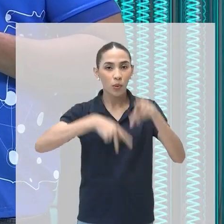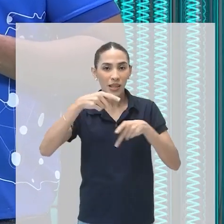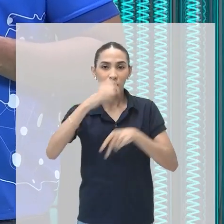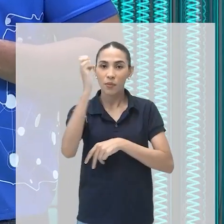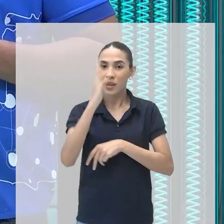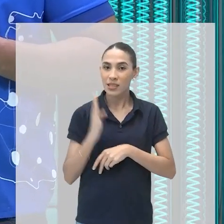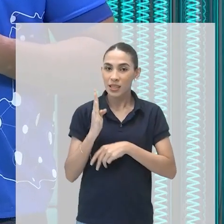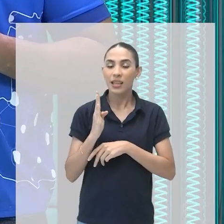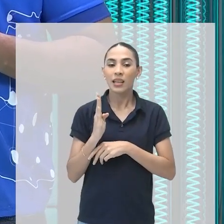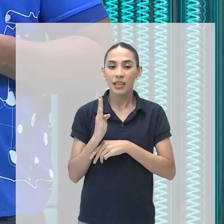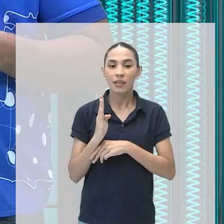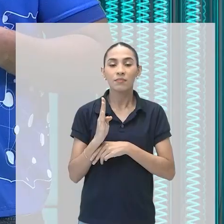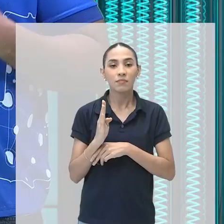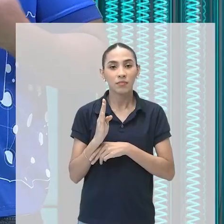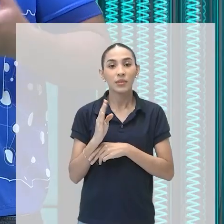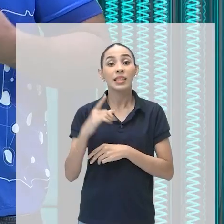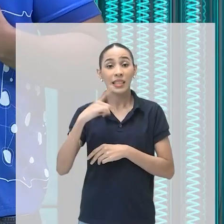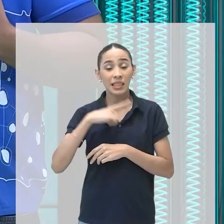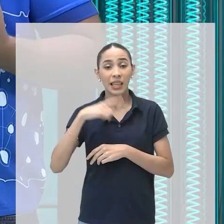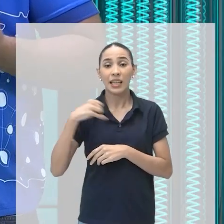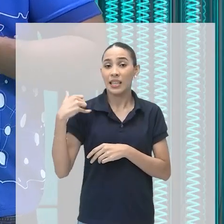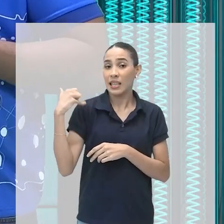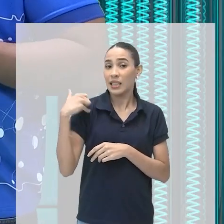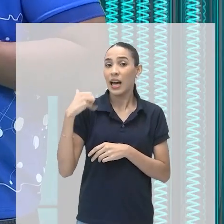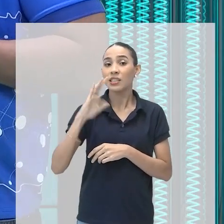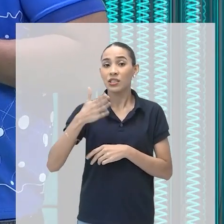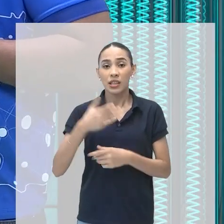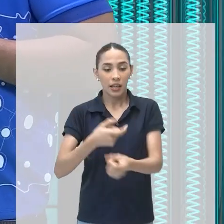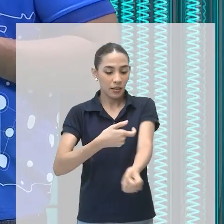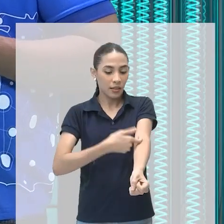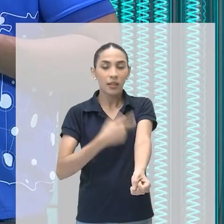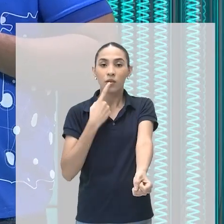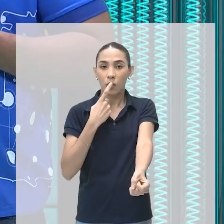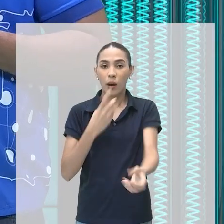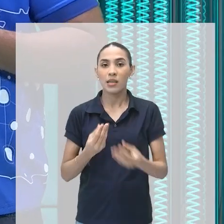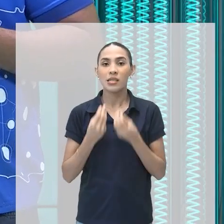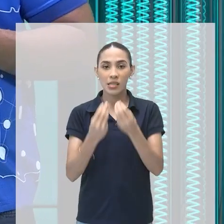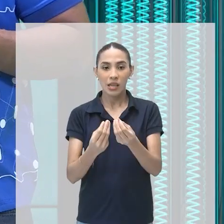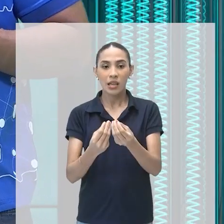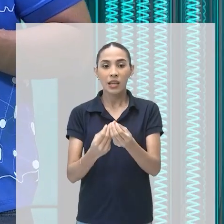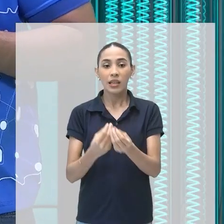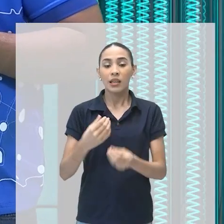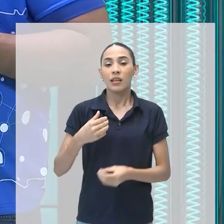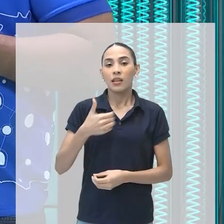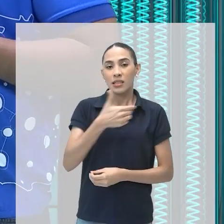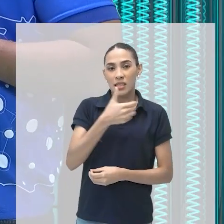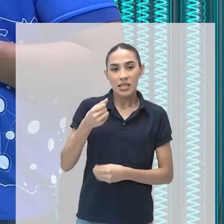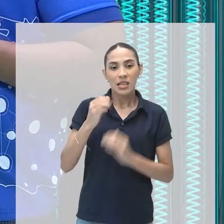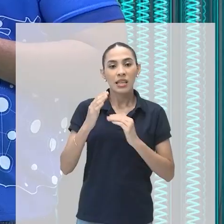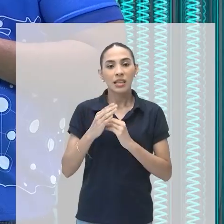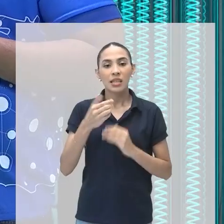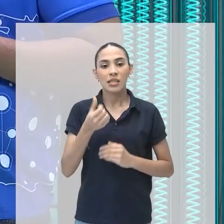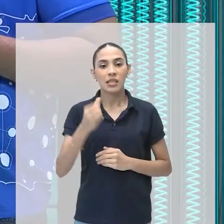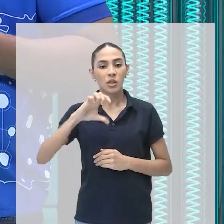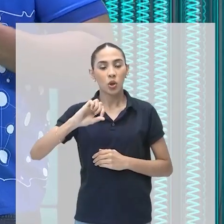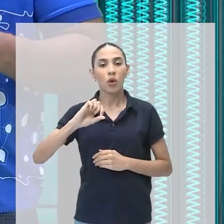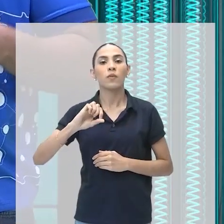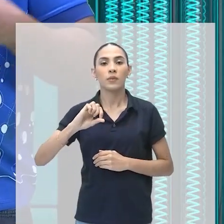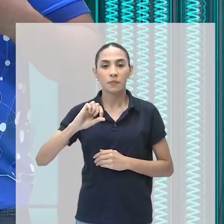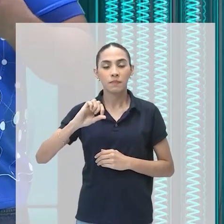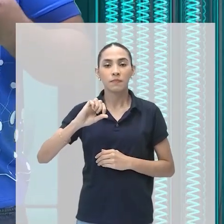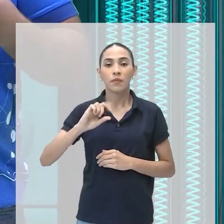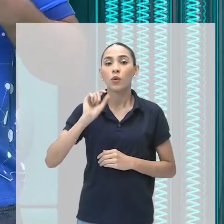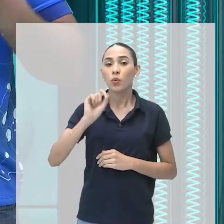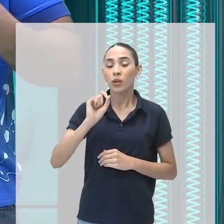brasileira apta a doar sangue. E aqui é a informação a mais que eu trago para vocês: pessoas entre 16 a 69 anos